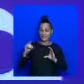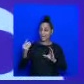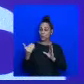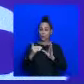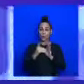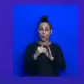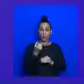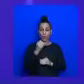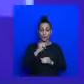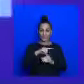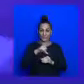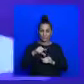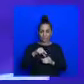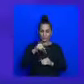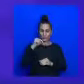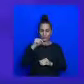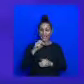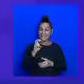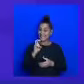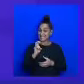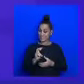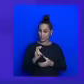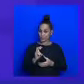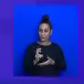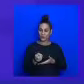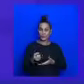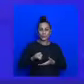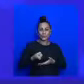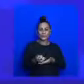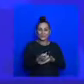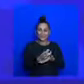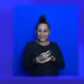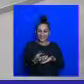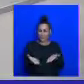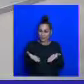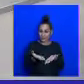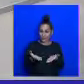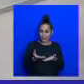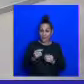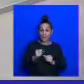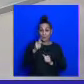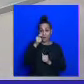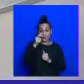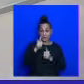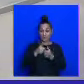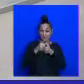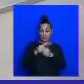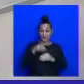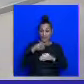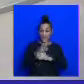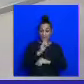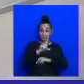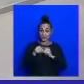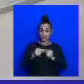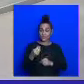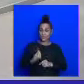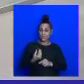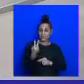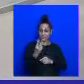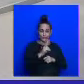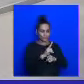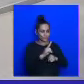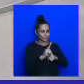de 01 a 80 e dele vamos sortear as 5 dezenas da quina de hoje. E para conferir e validar o sorteio, eu conto com a